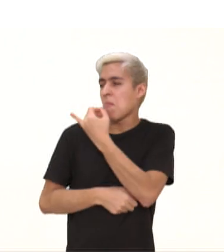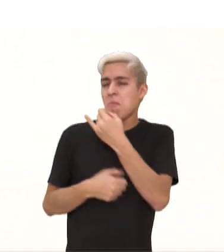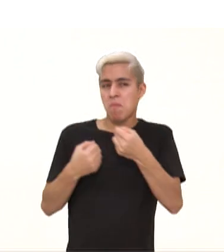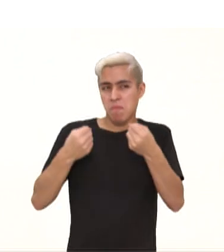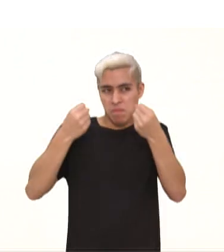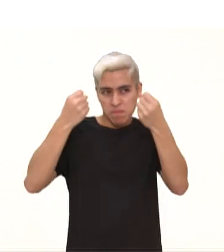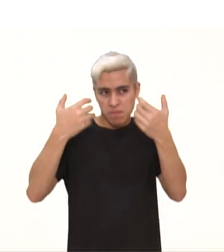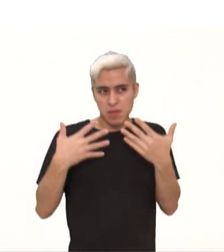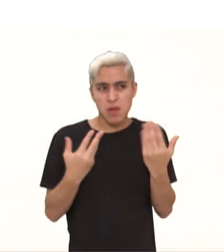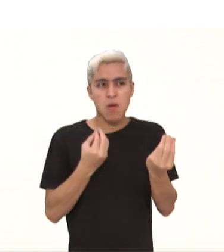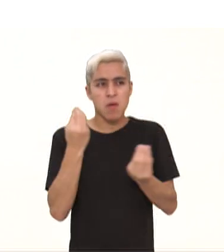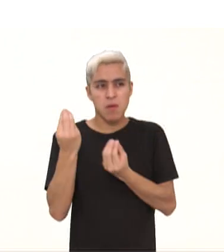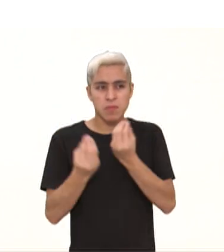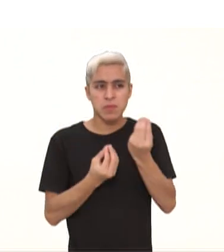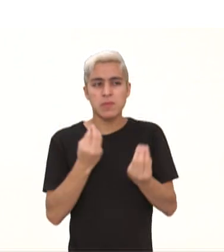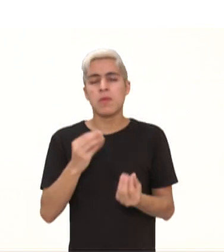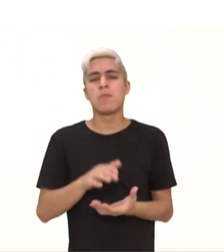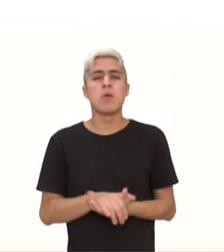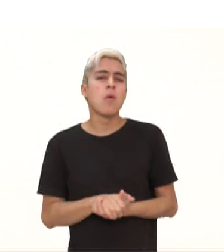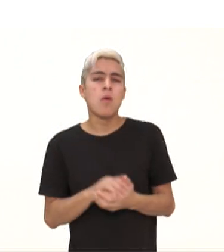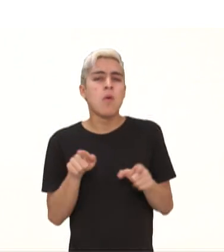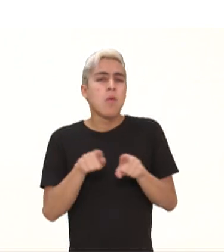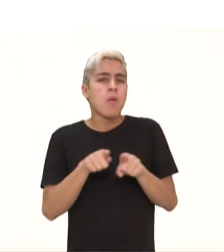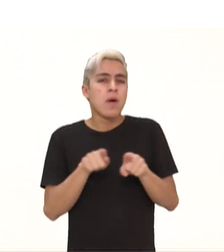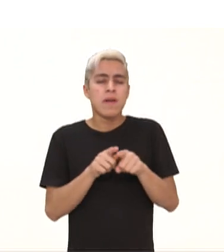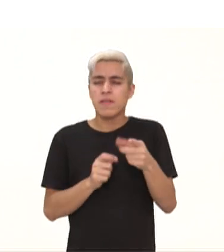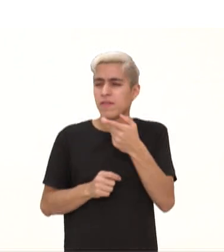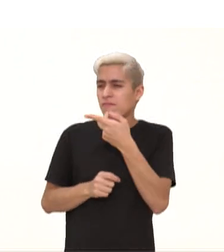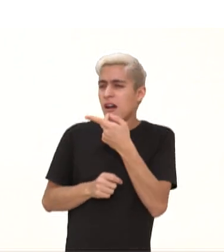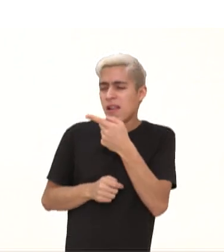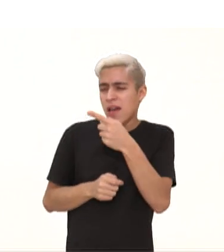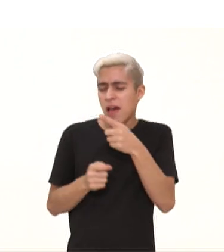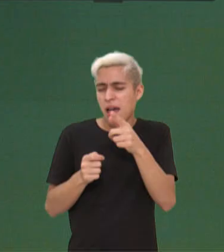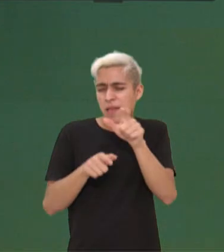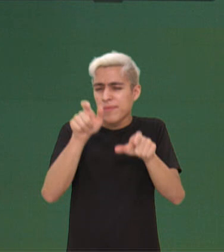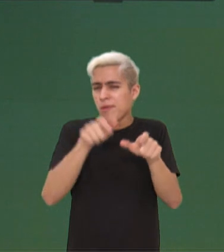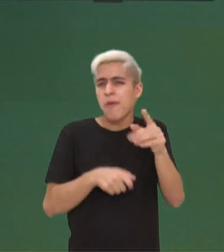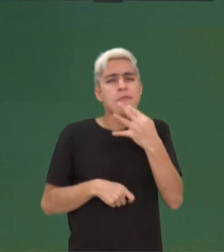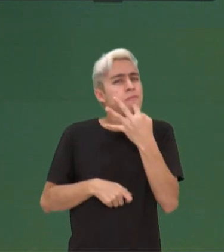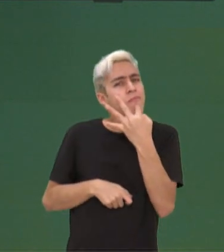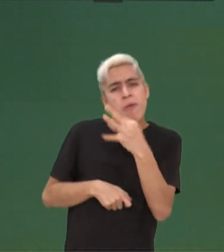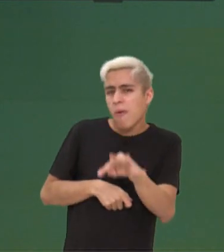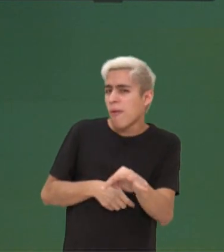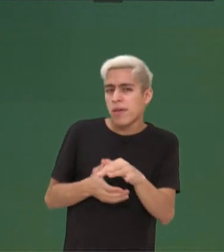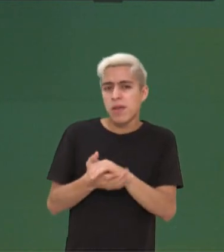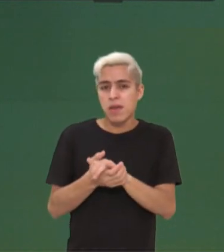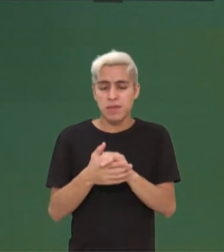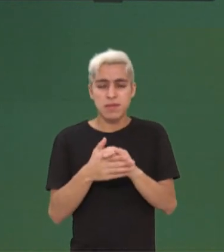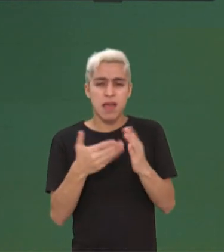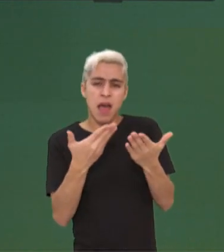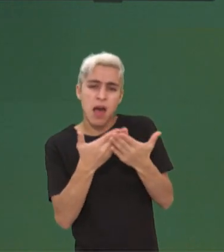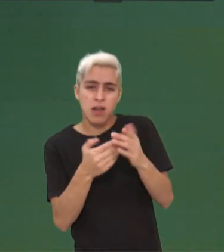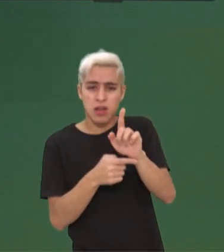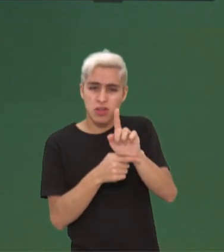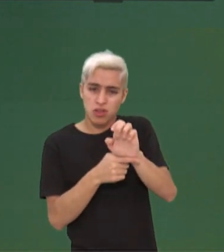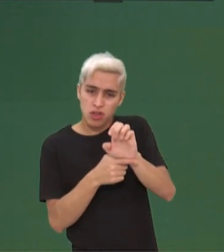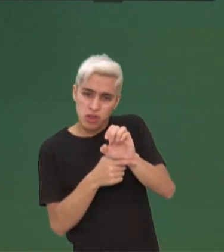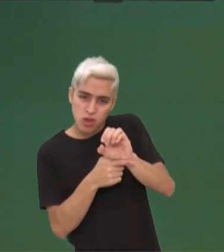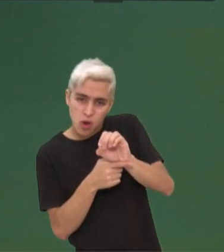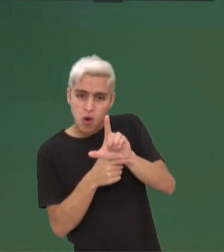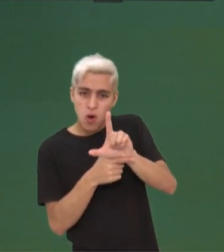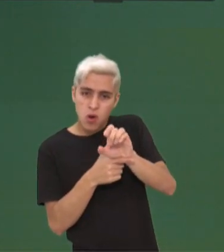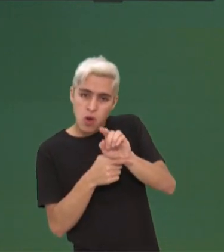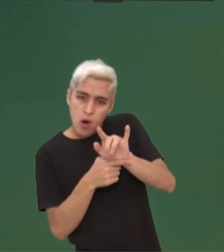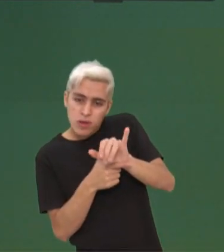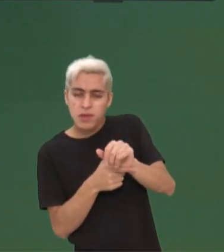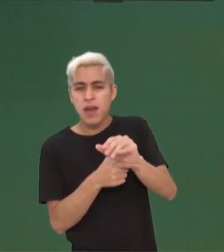pouquinho a respeito da importância da bauxita, que às vezes quando a gente fala é desconhecido, né? Quando a gente trabalha lá nas aulas de geologia, que os alunos